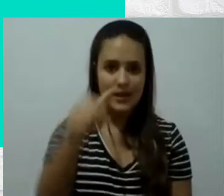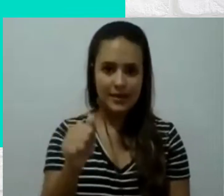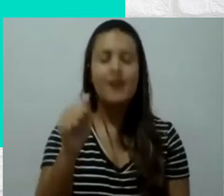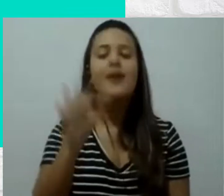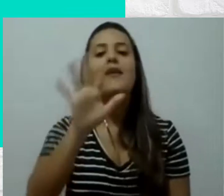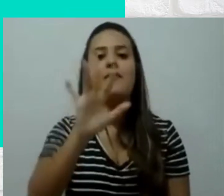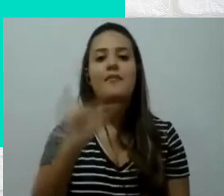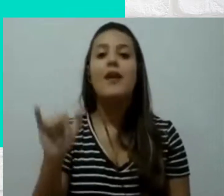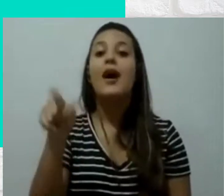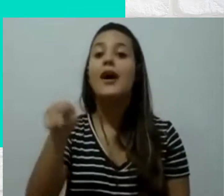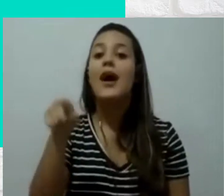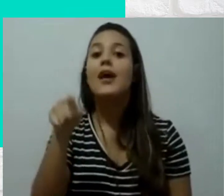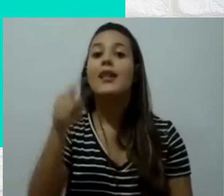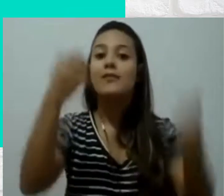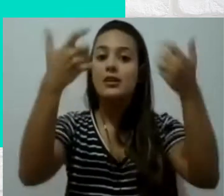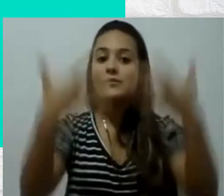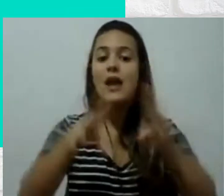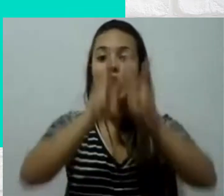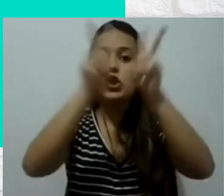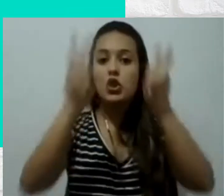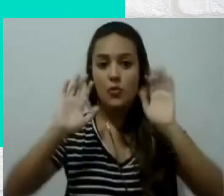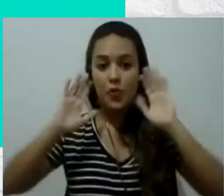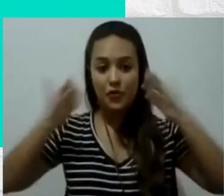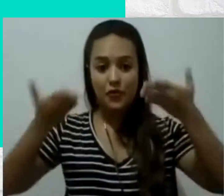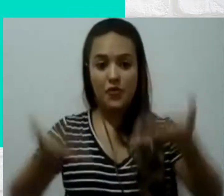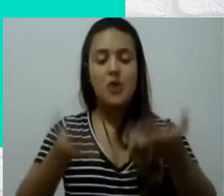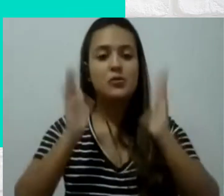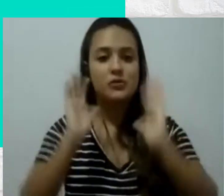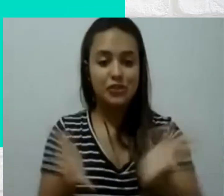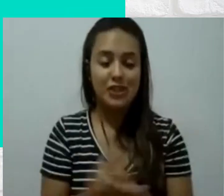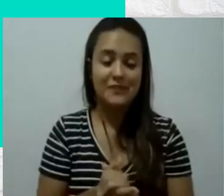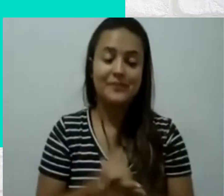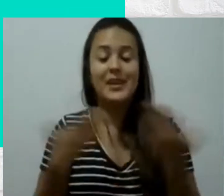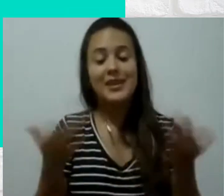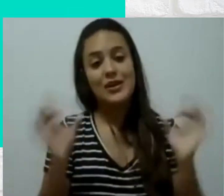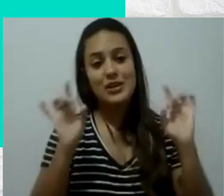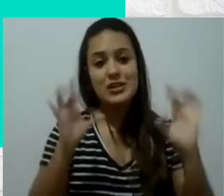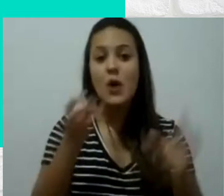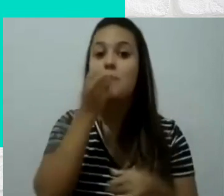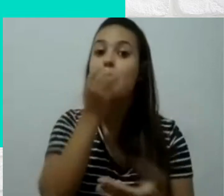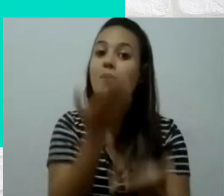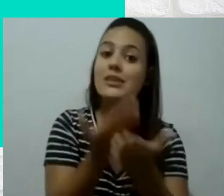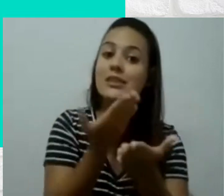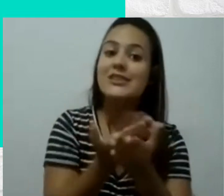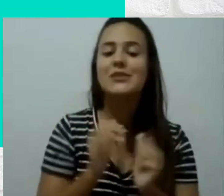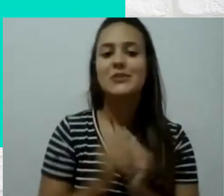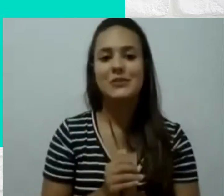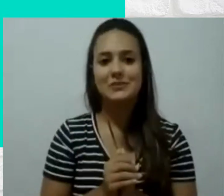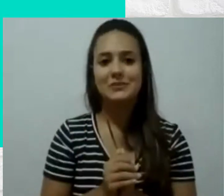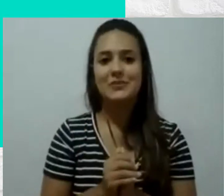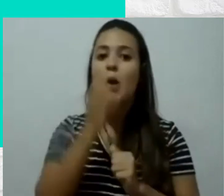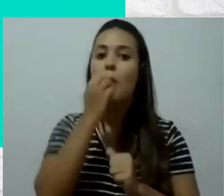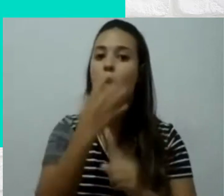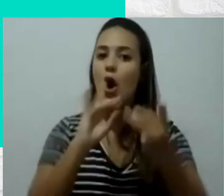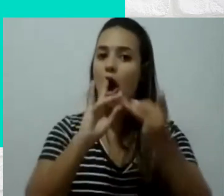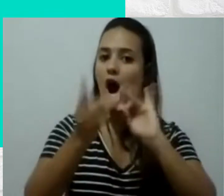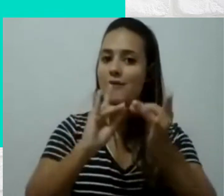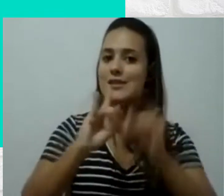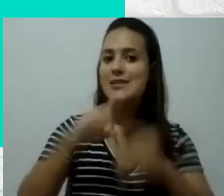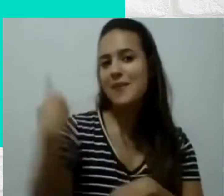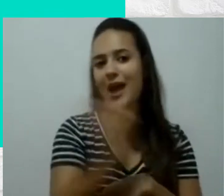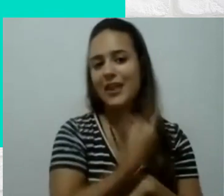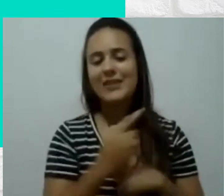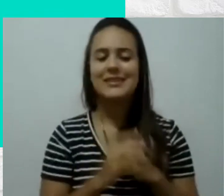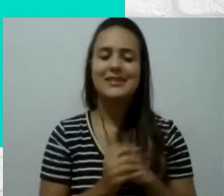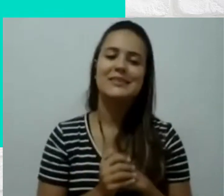Lorena. Ela já vai chegar com um tópico mais específico. E é isso, bons estudos,